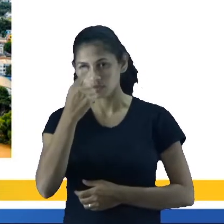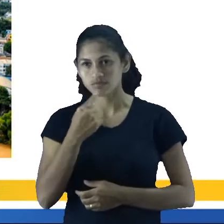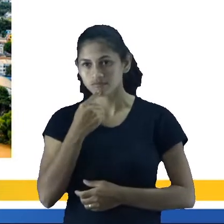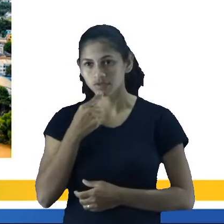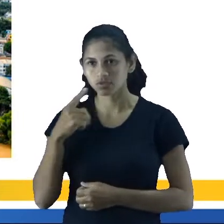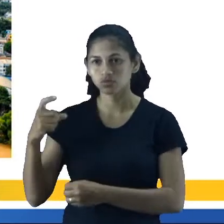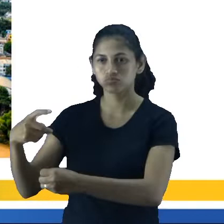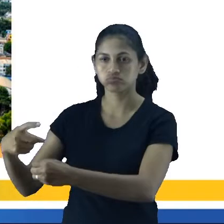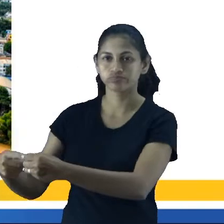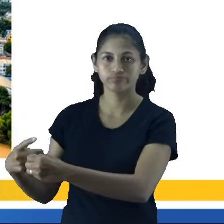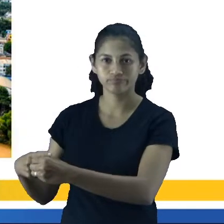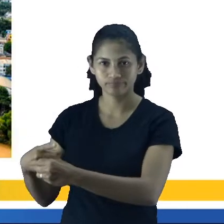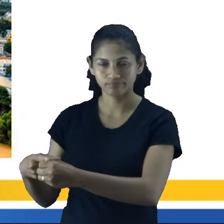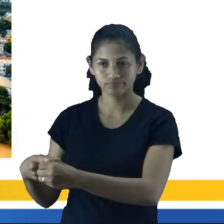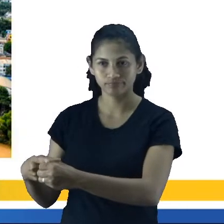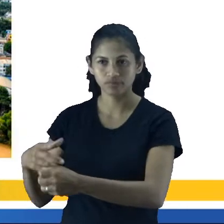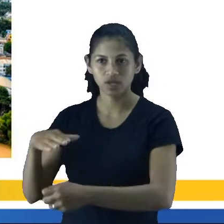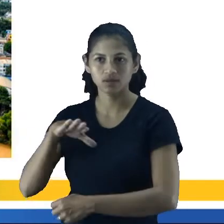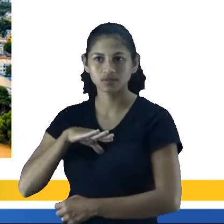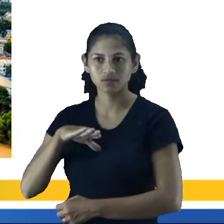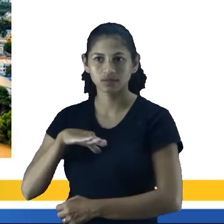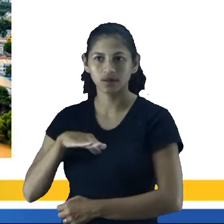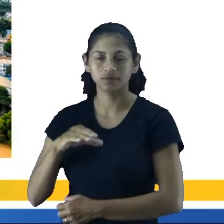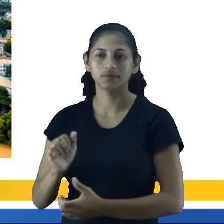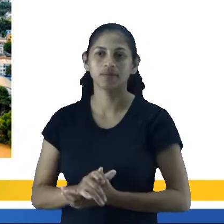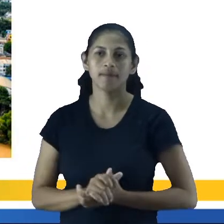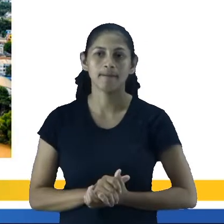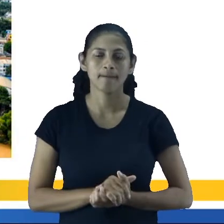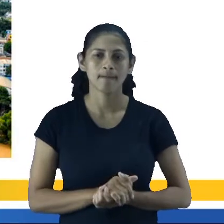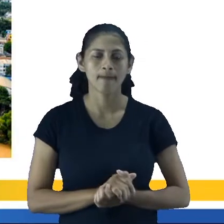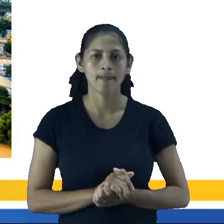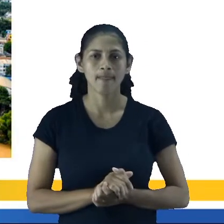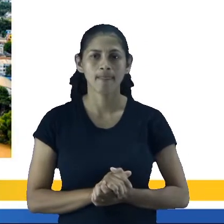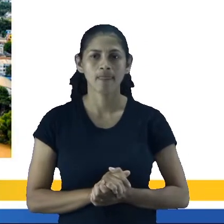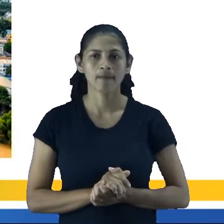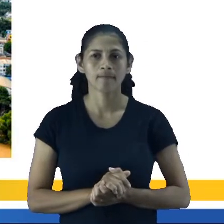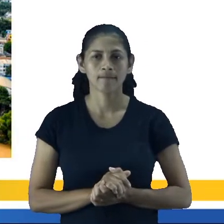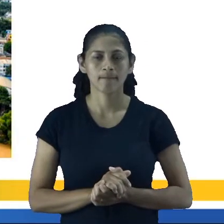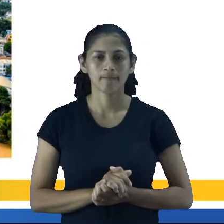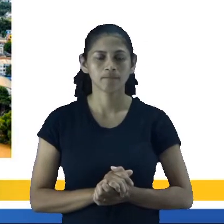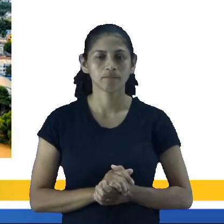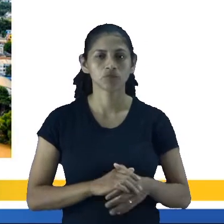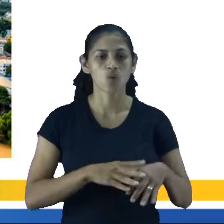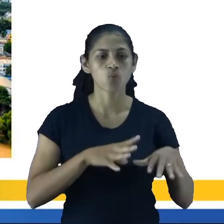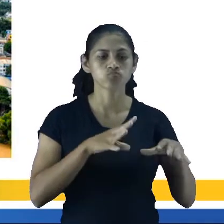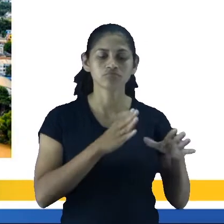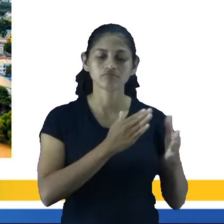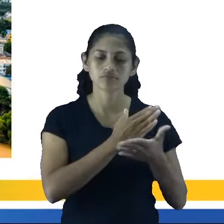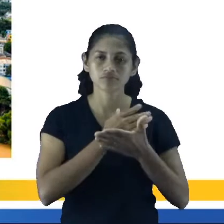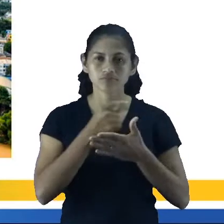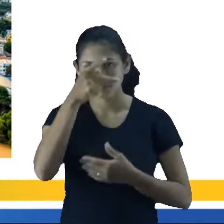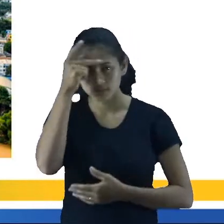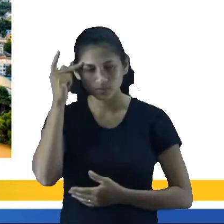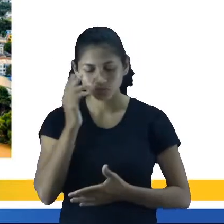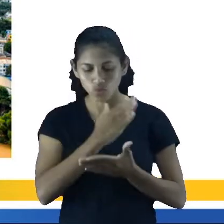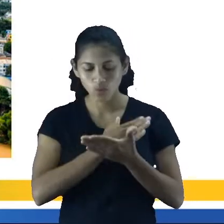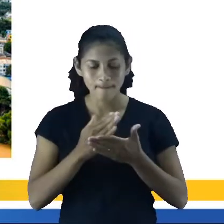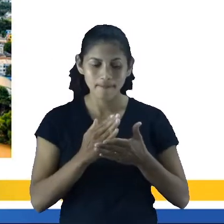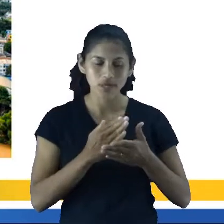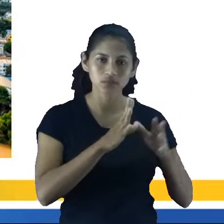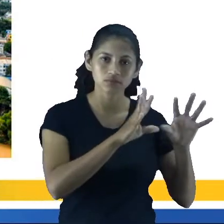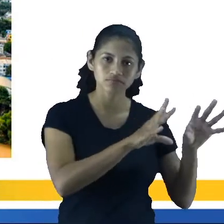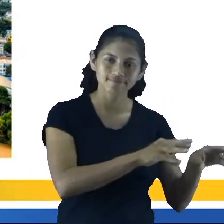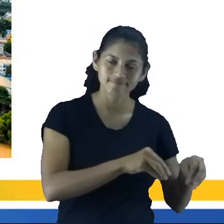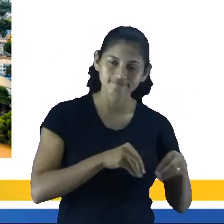não é isso? Então, a urbanização é quando as pessoas começam a sair aí do campo e estão indo para a cidade.